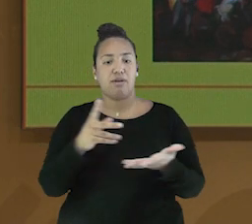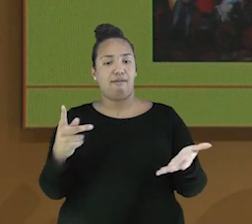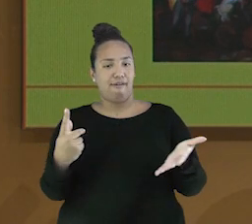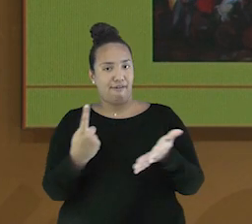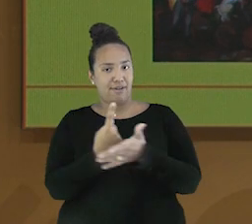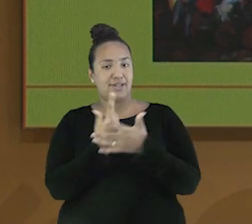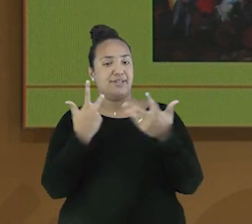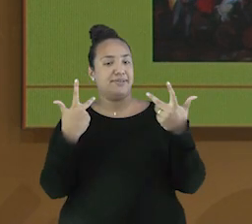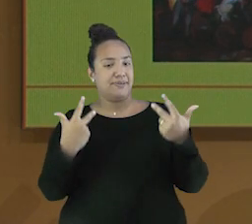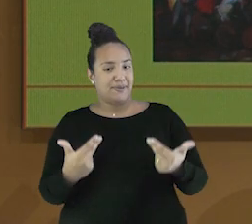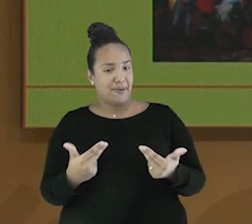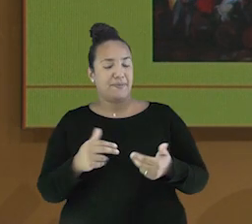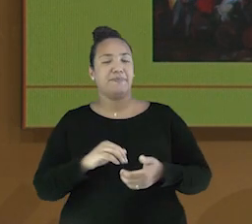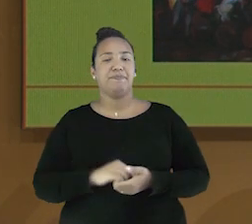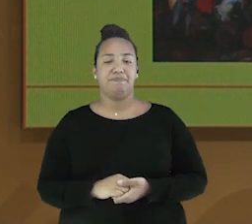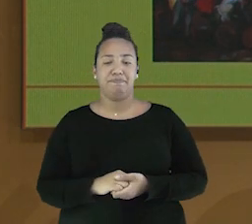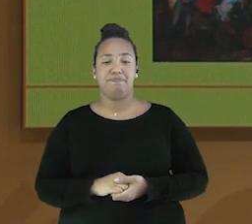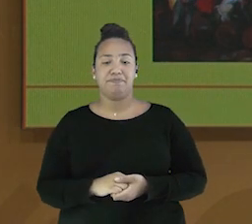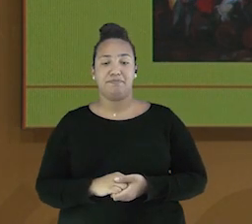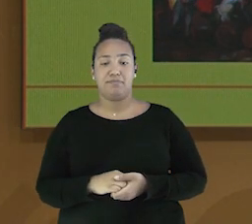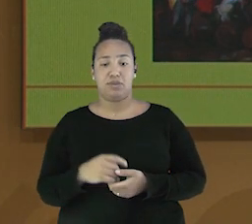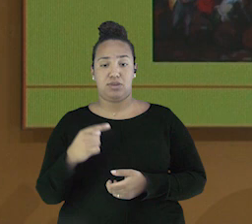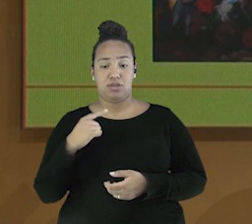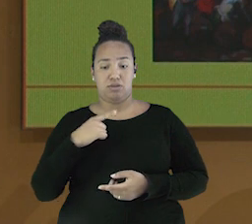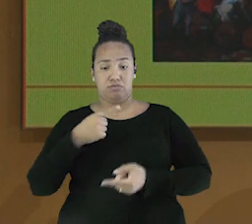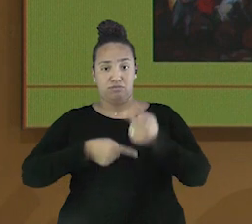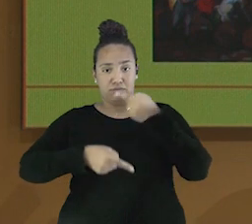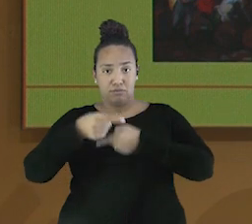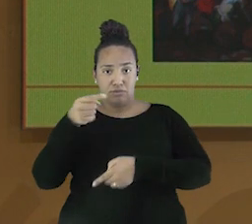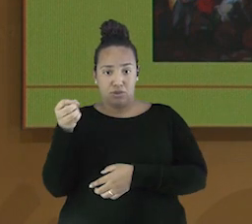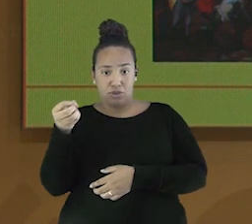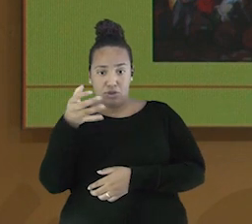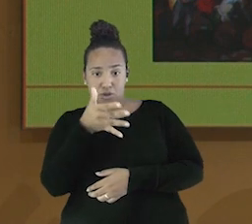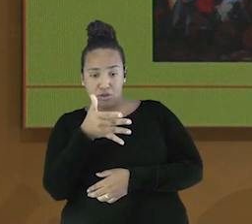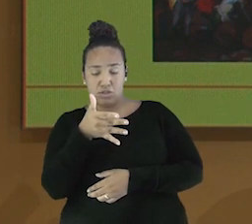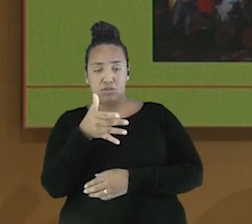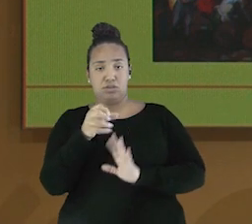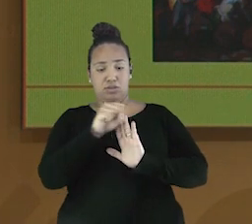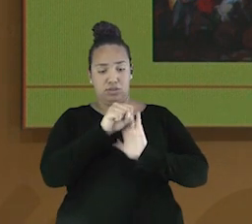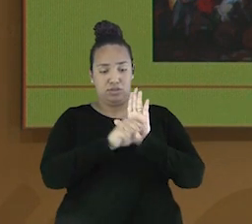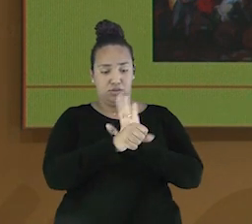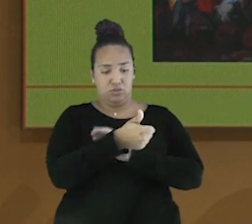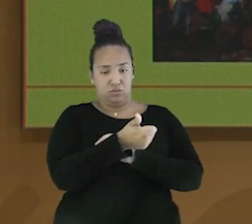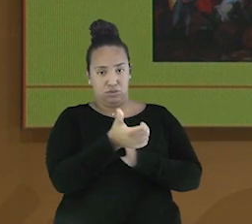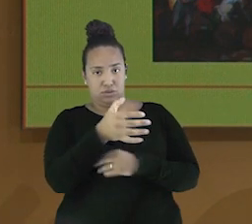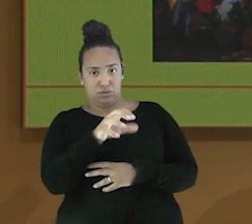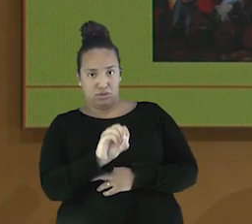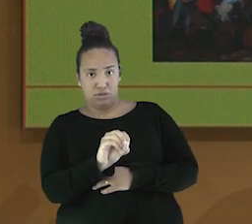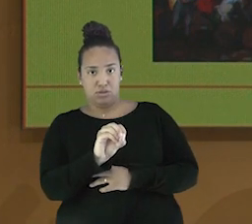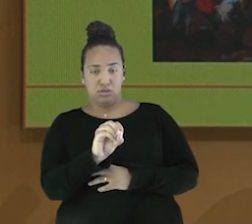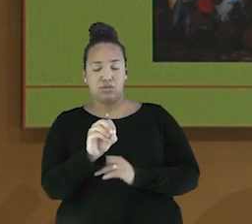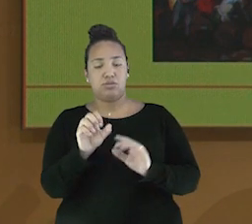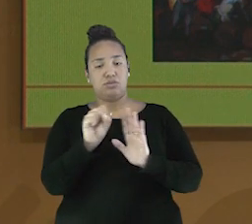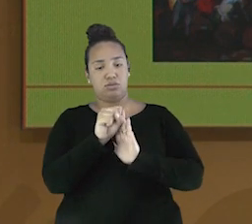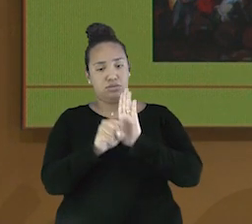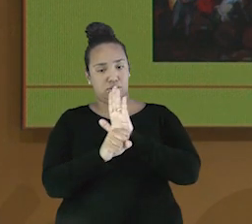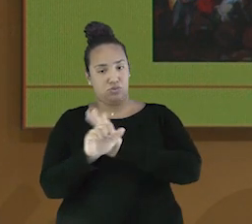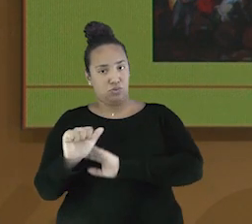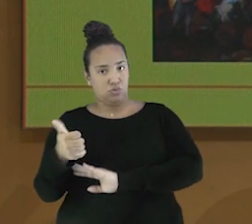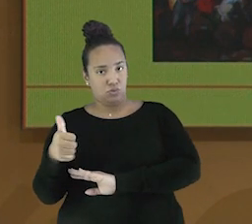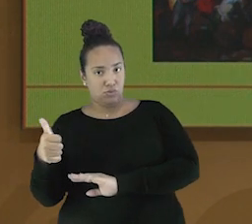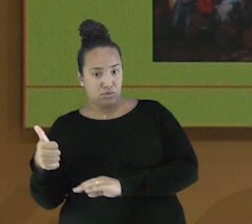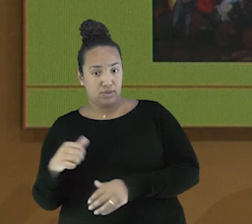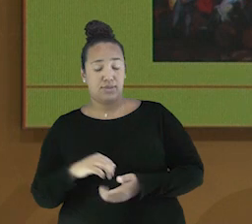acontece, reacendendo no período da Baixa Idade Média, entre os séculos X e o século XI. Nas